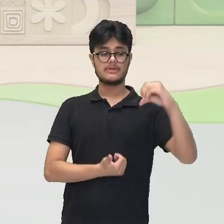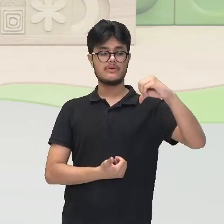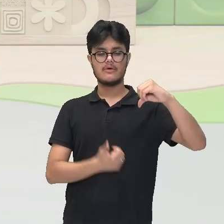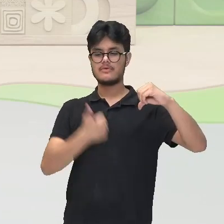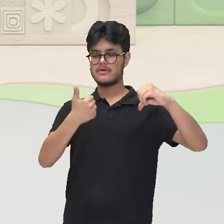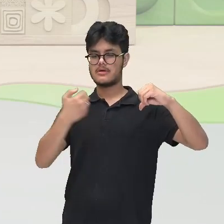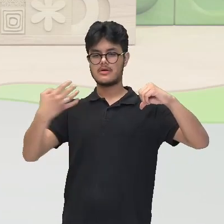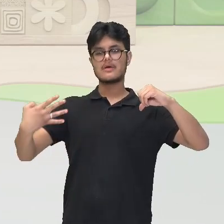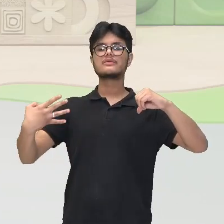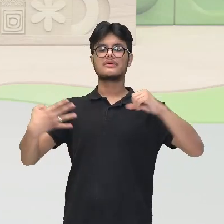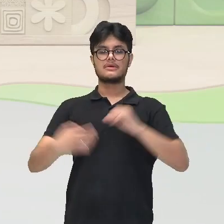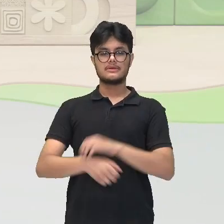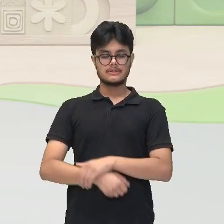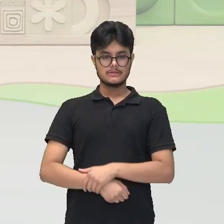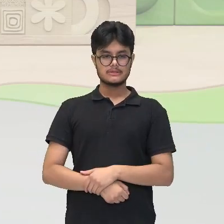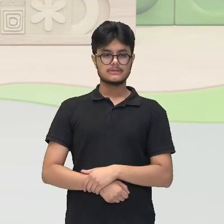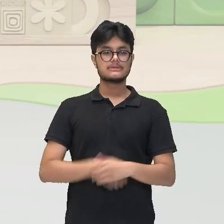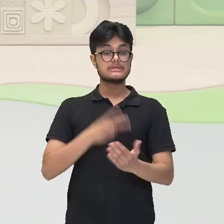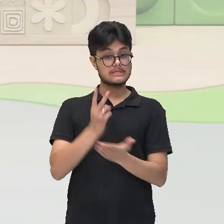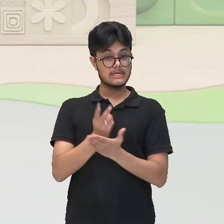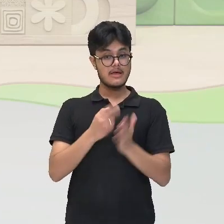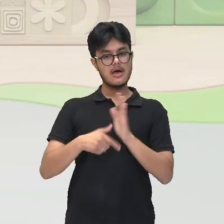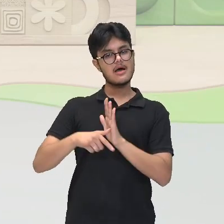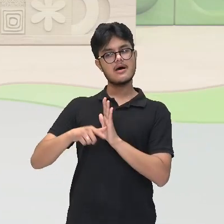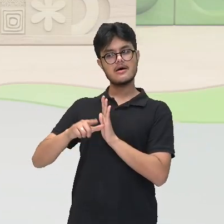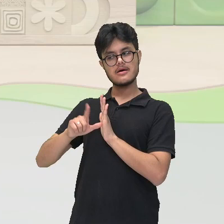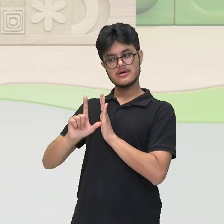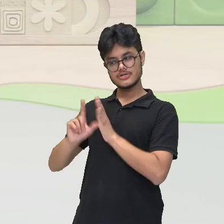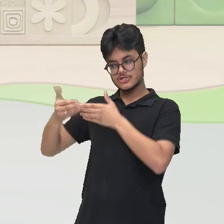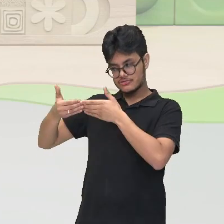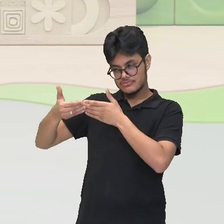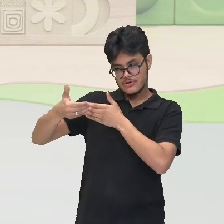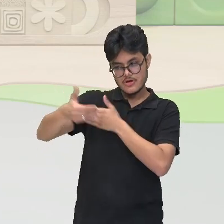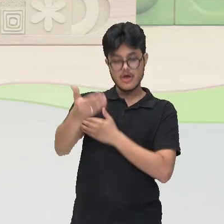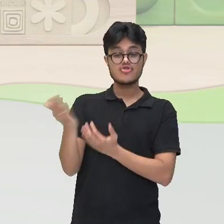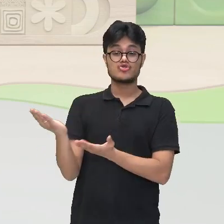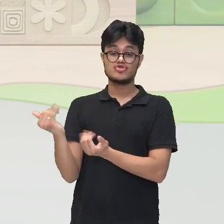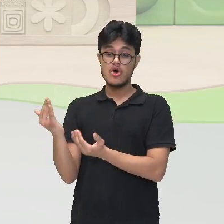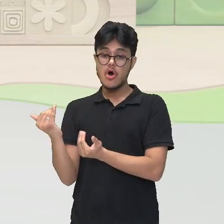né? Justamente para que quando eles alcançarem,